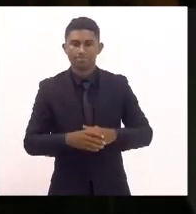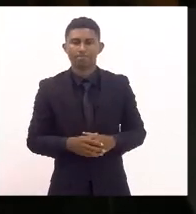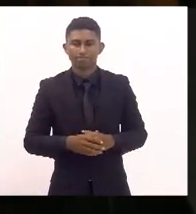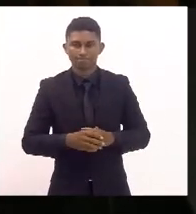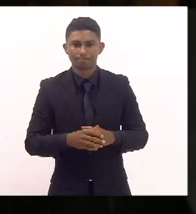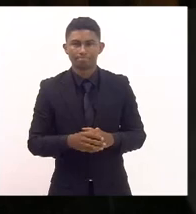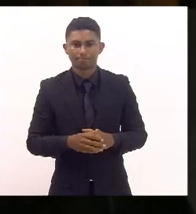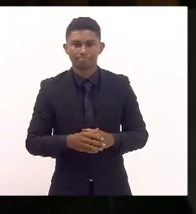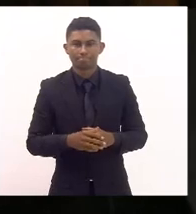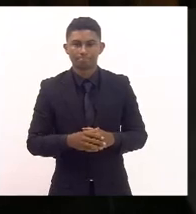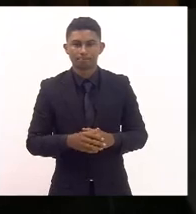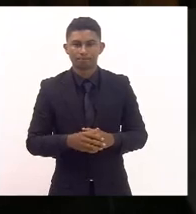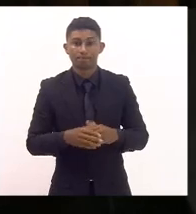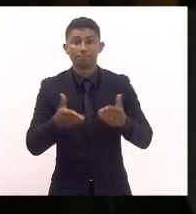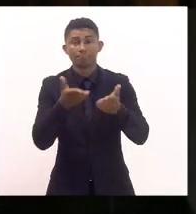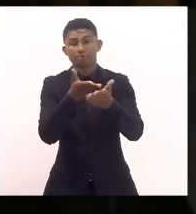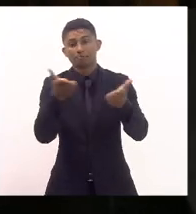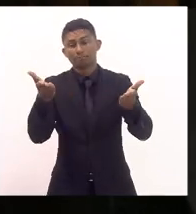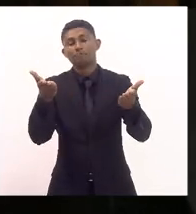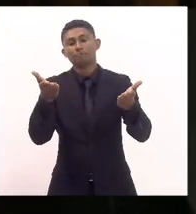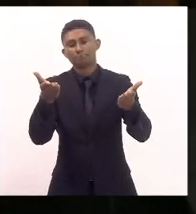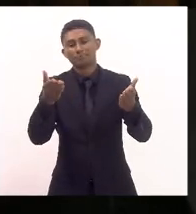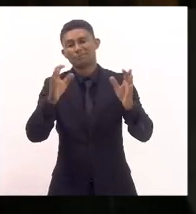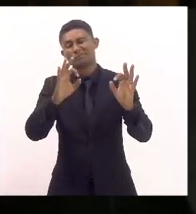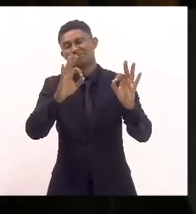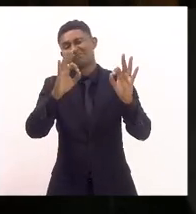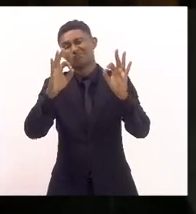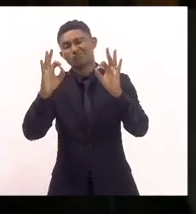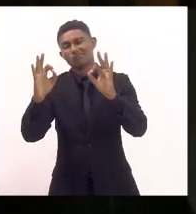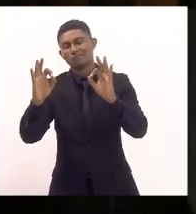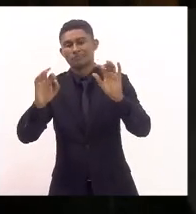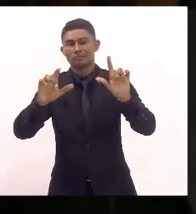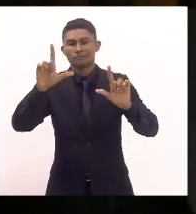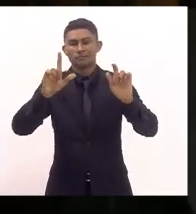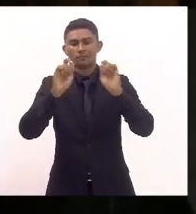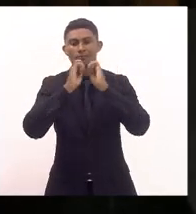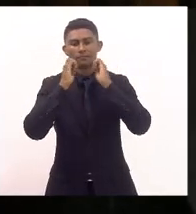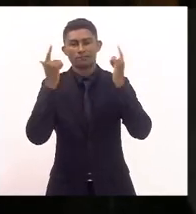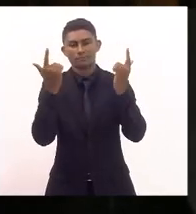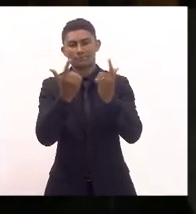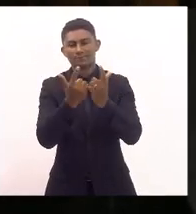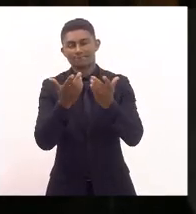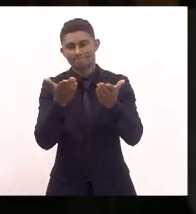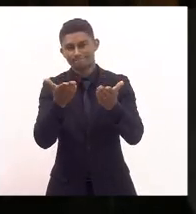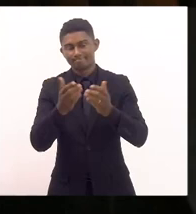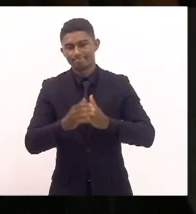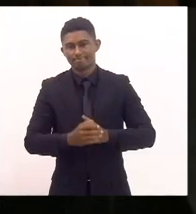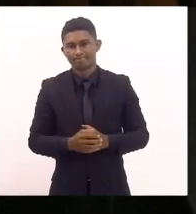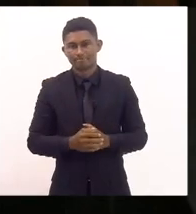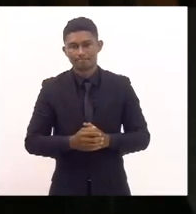chores telespectadores da TV alerj